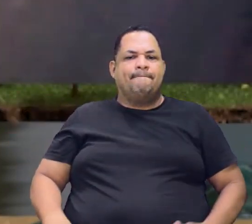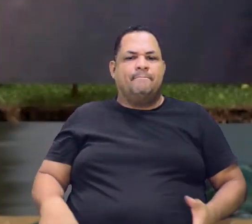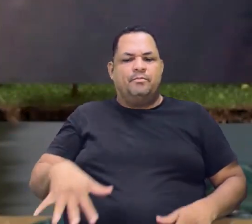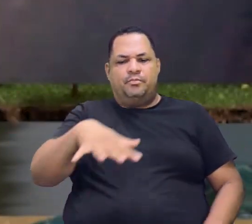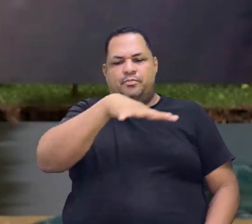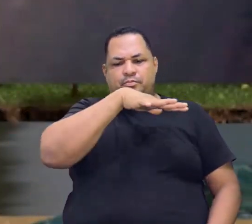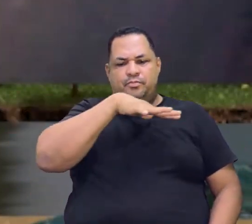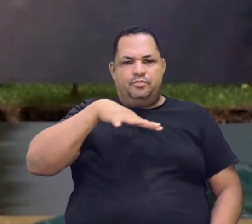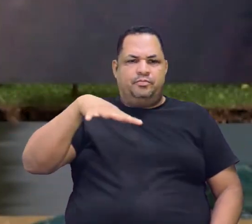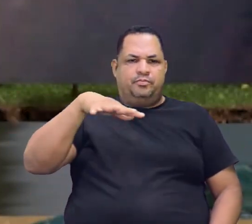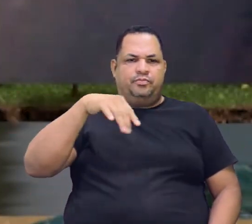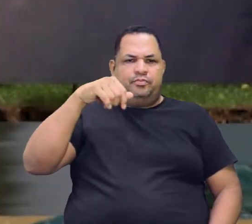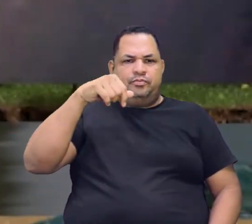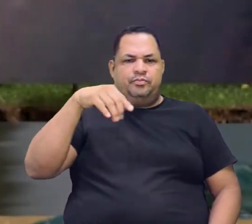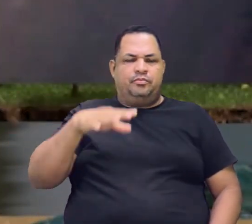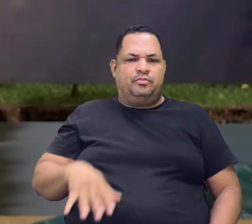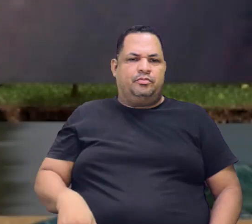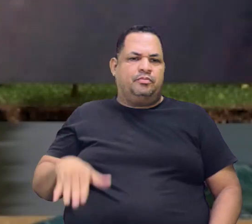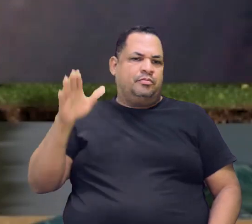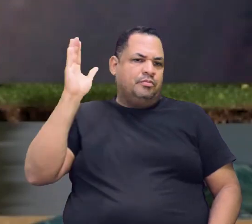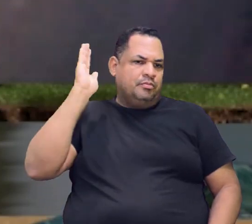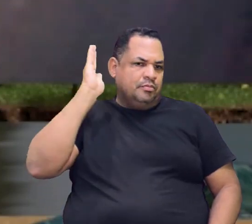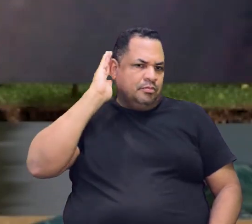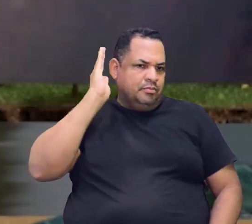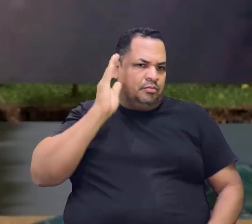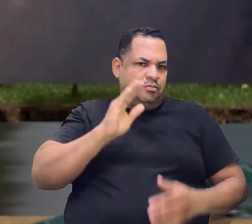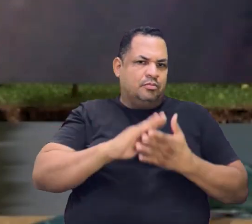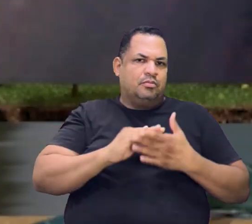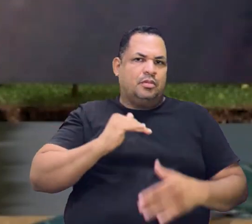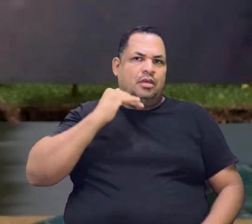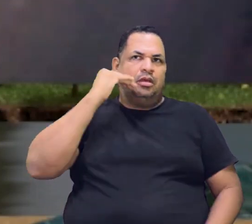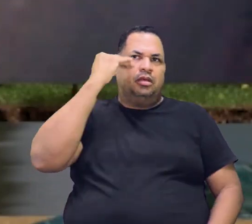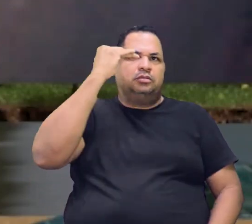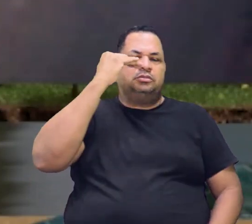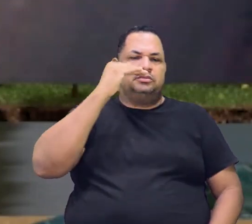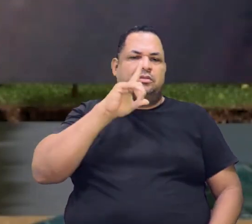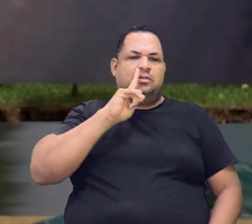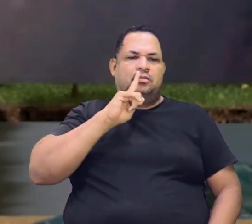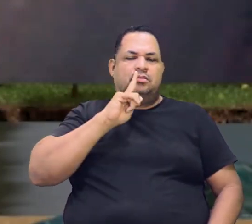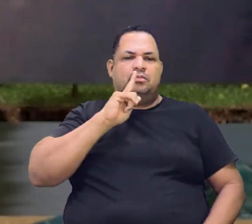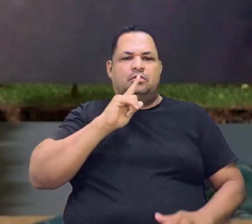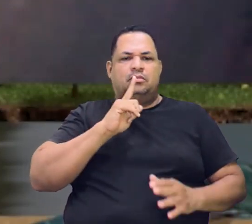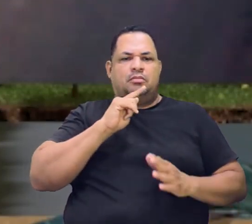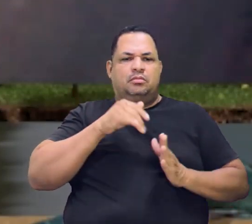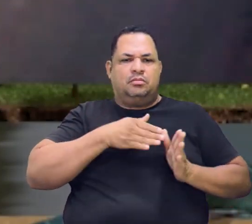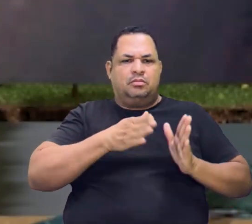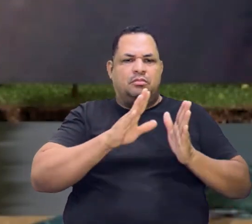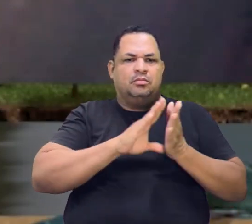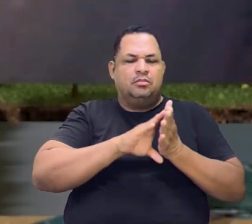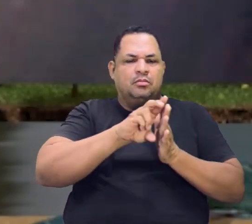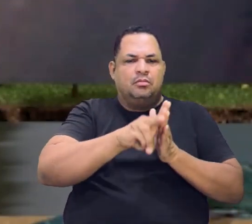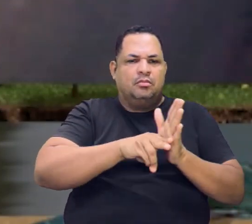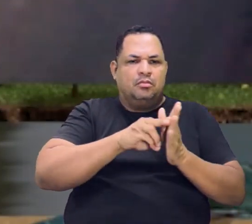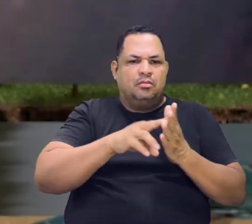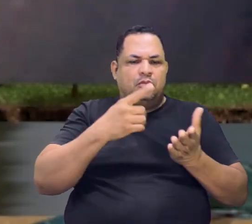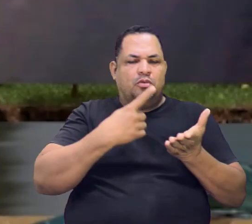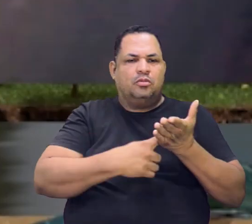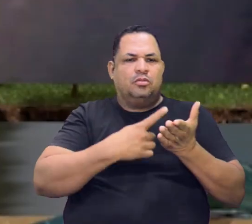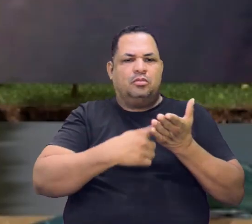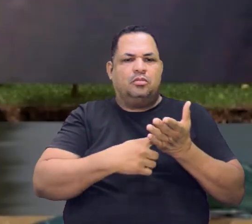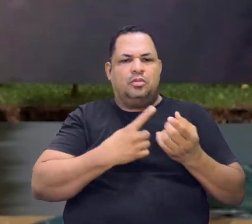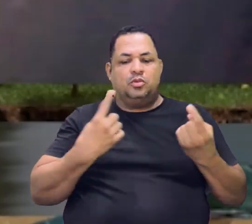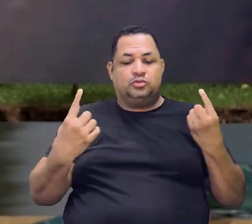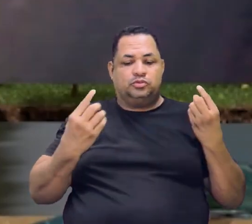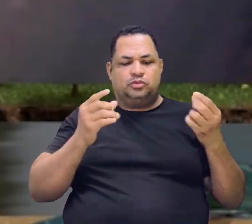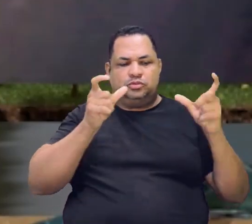nessa região aqui do Alto Madeira. E assim foi feito o acordo entre Rondon